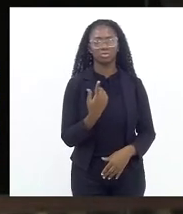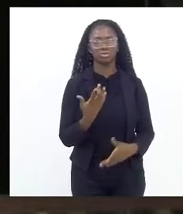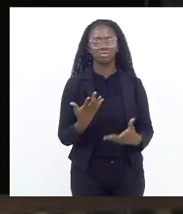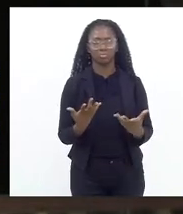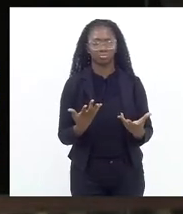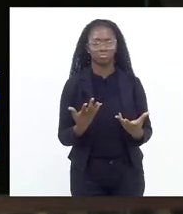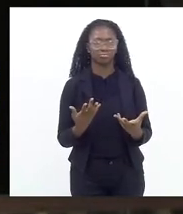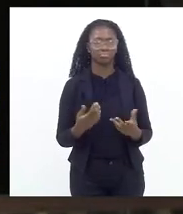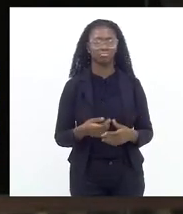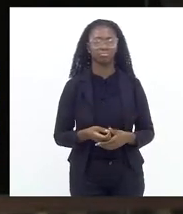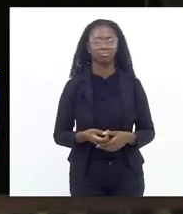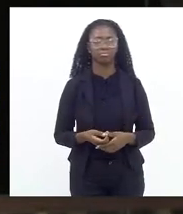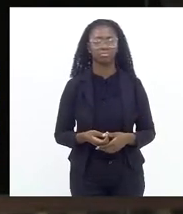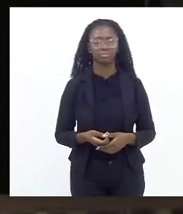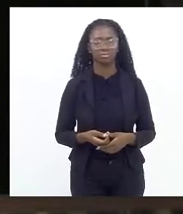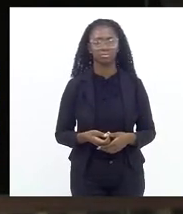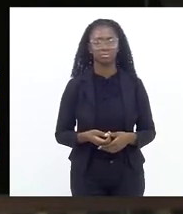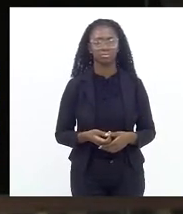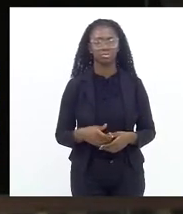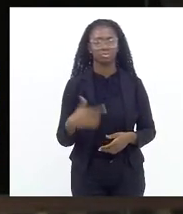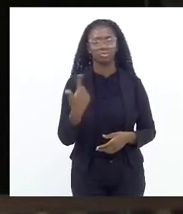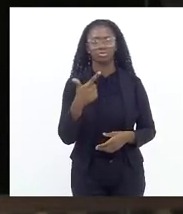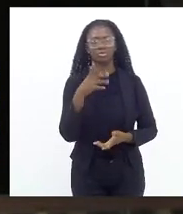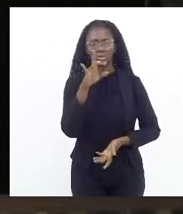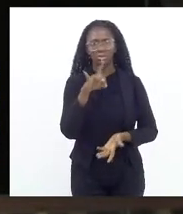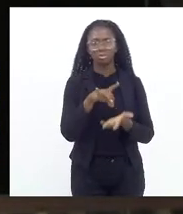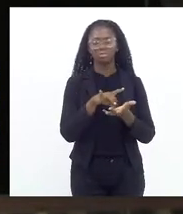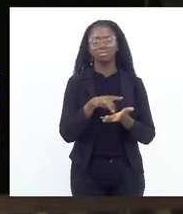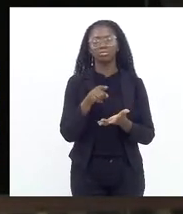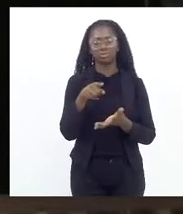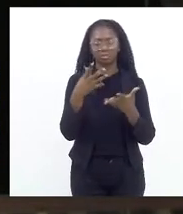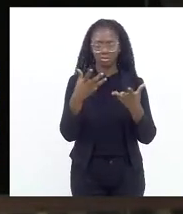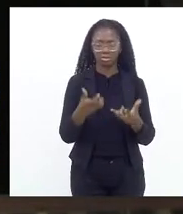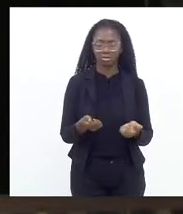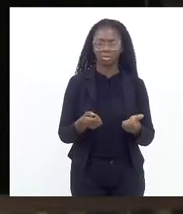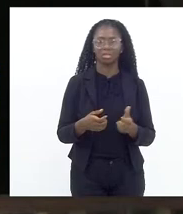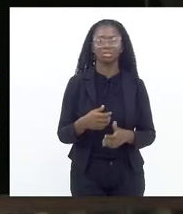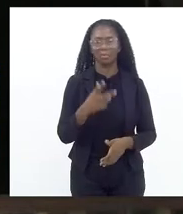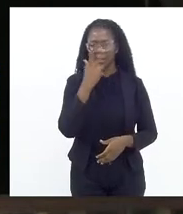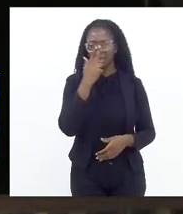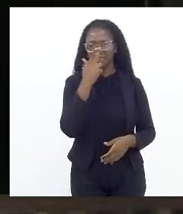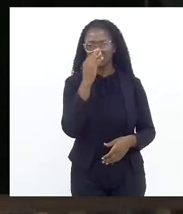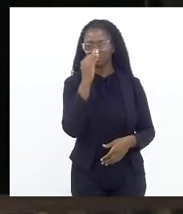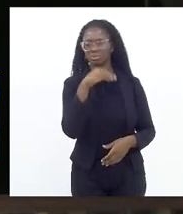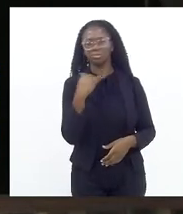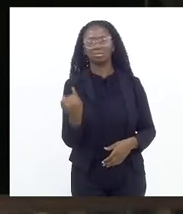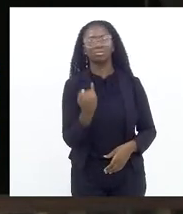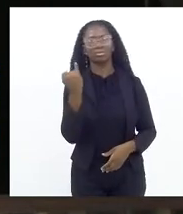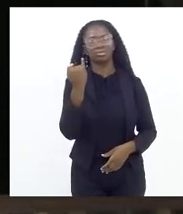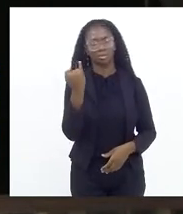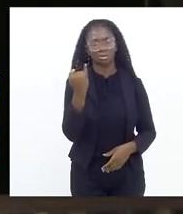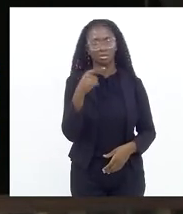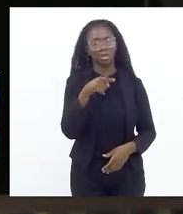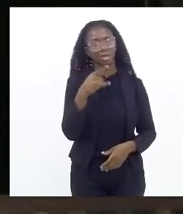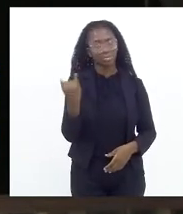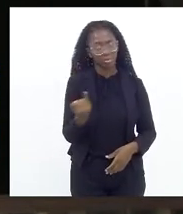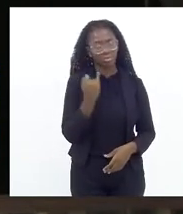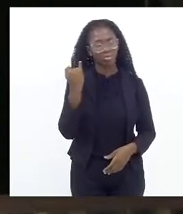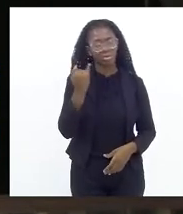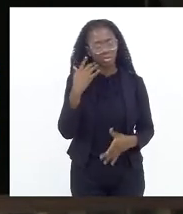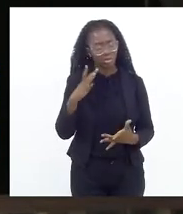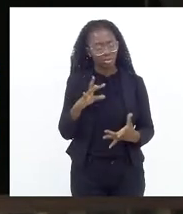levado à sua relevância. A importância dos vínculos afetivos na